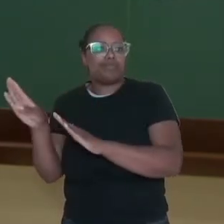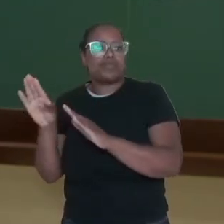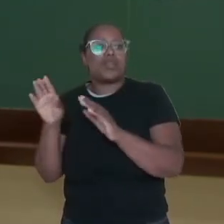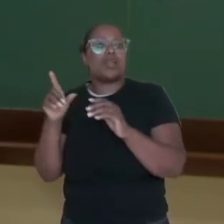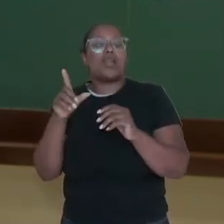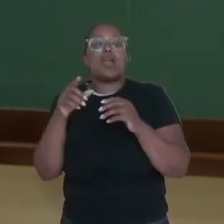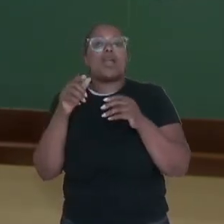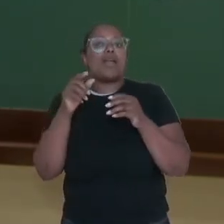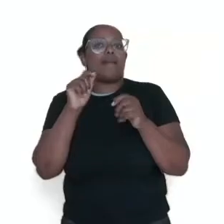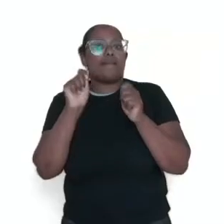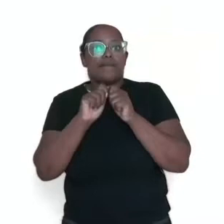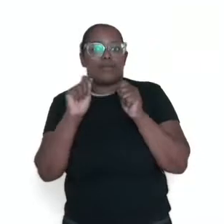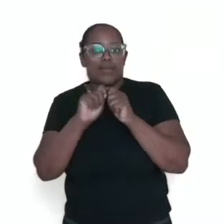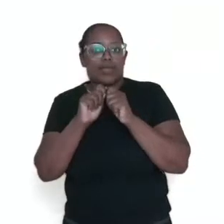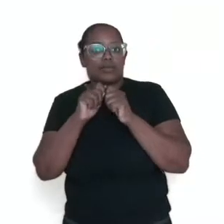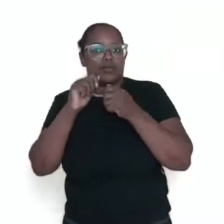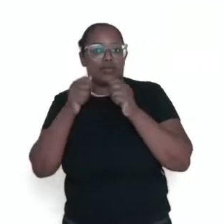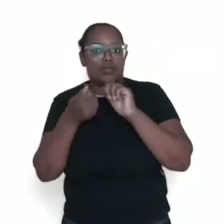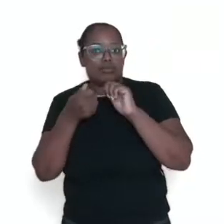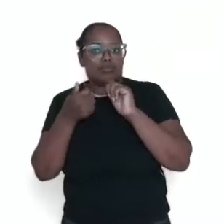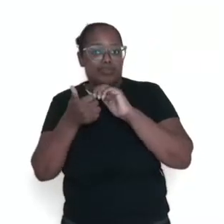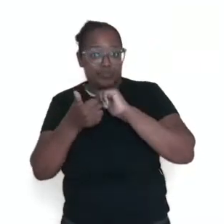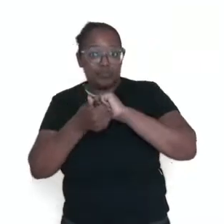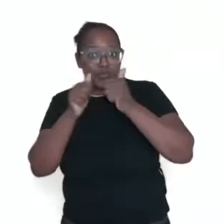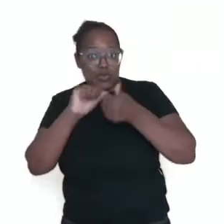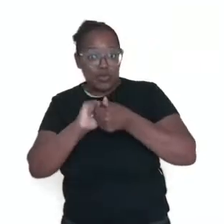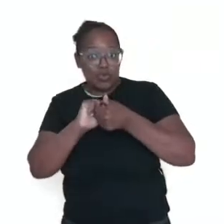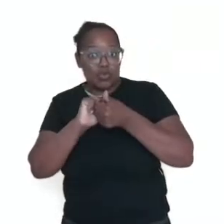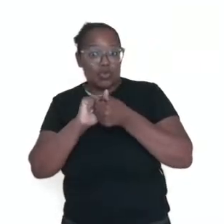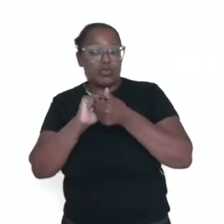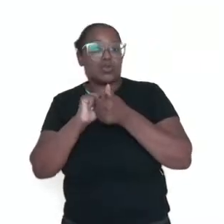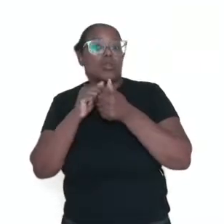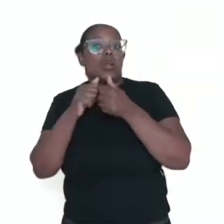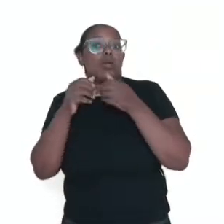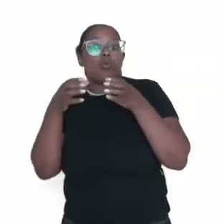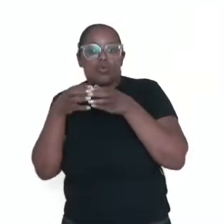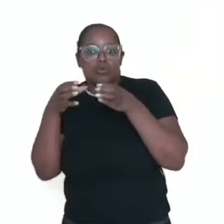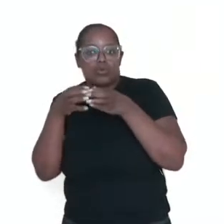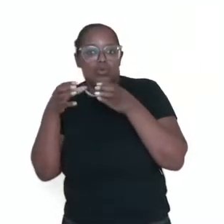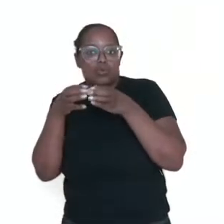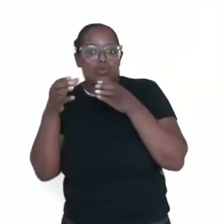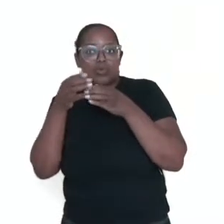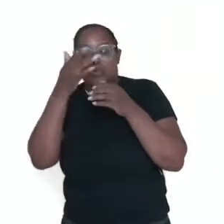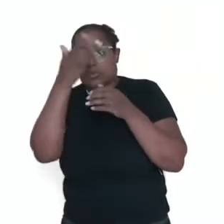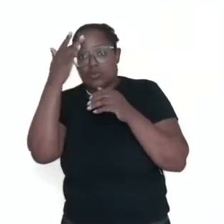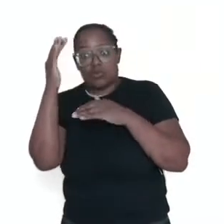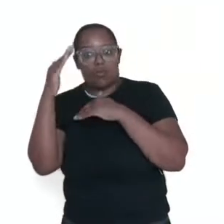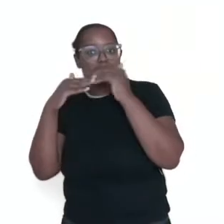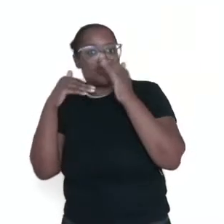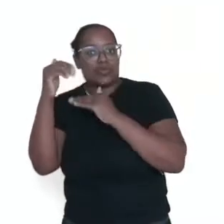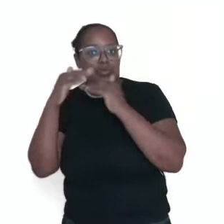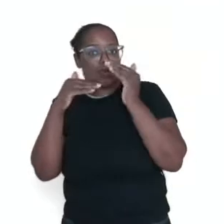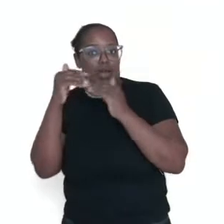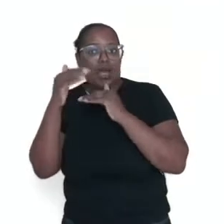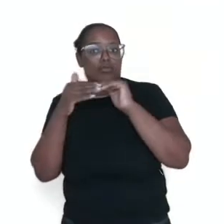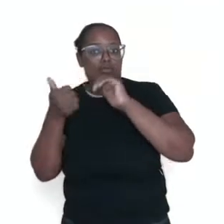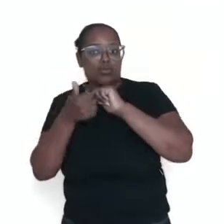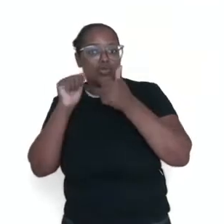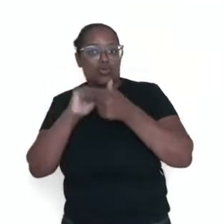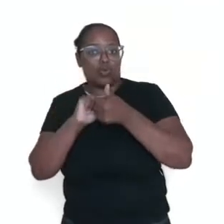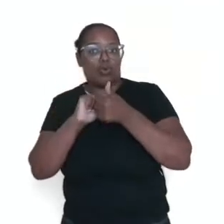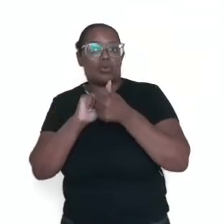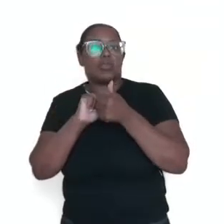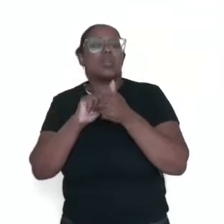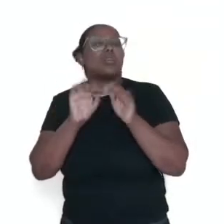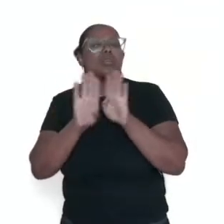Competições disputadas em games eletrônicos em que os jogadores atuam como atletas profissionais de esportes tradicionais